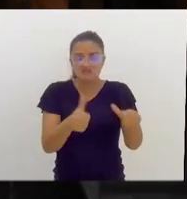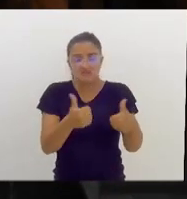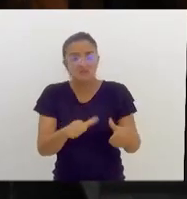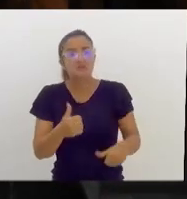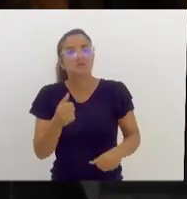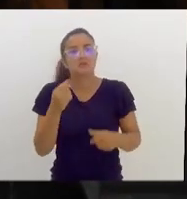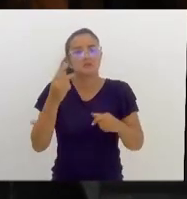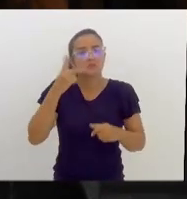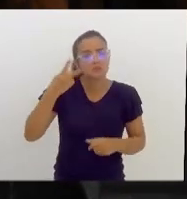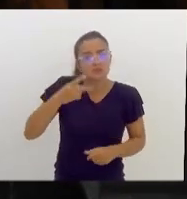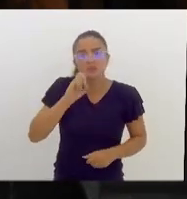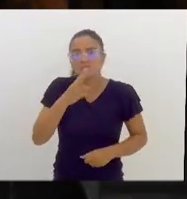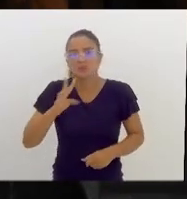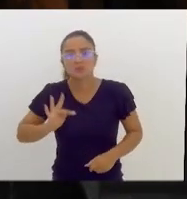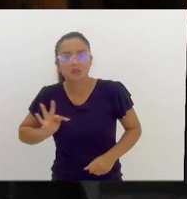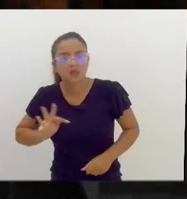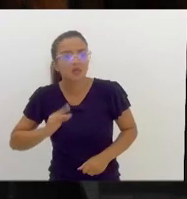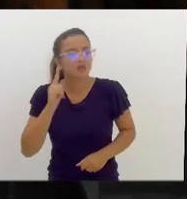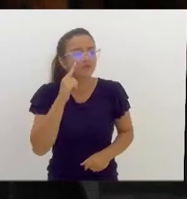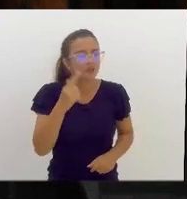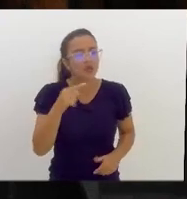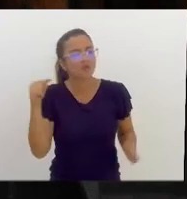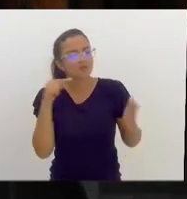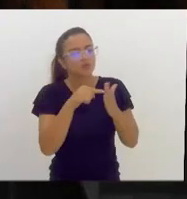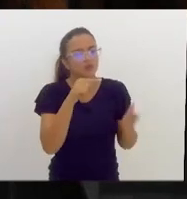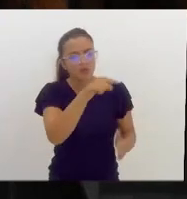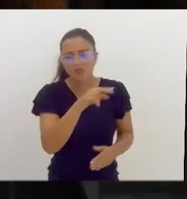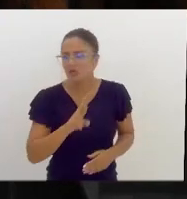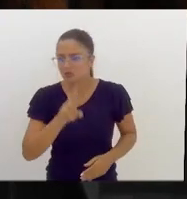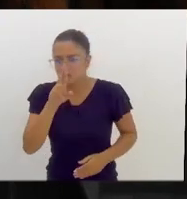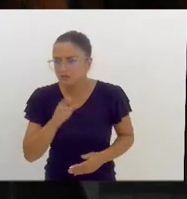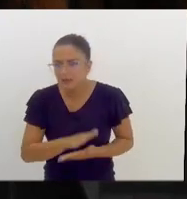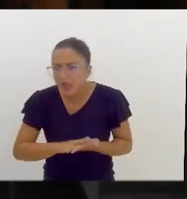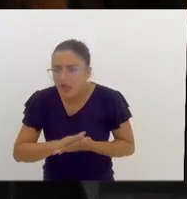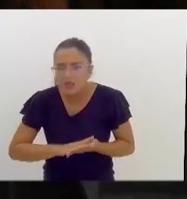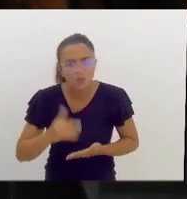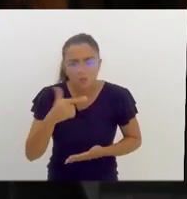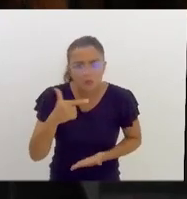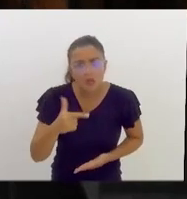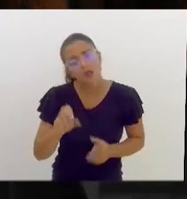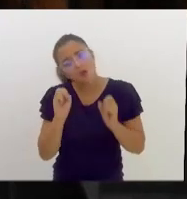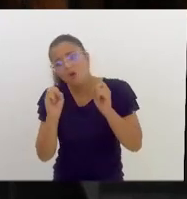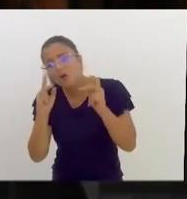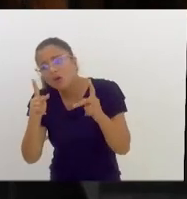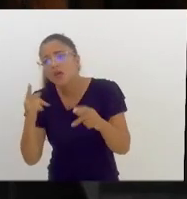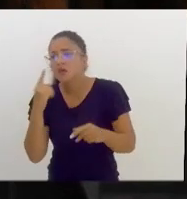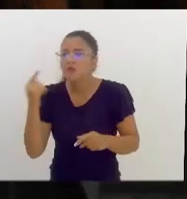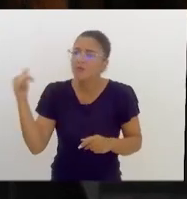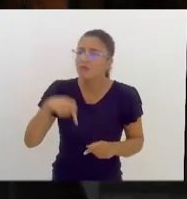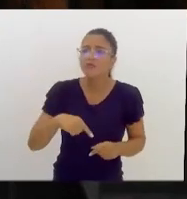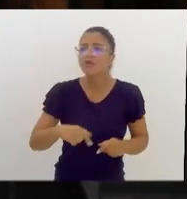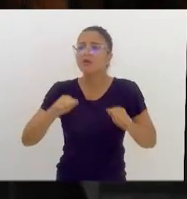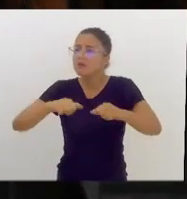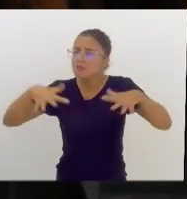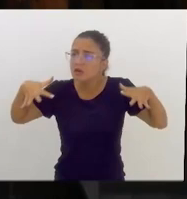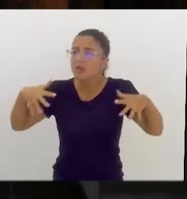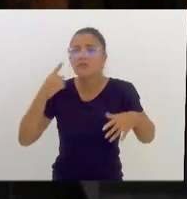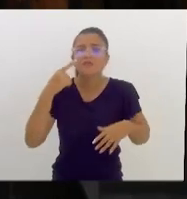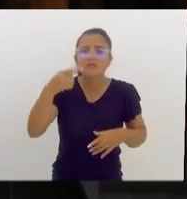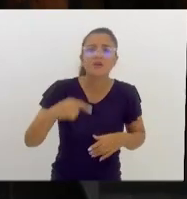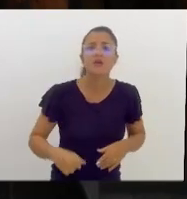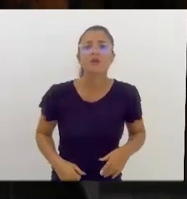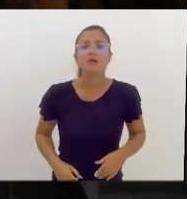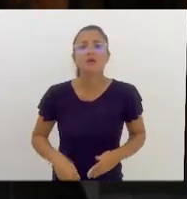técnica de quem está apontado ali no relatório não deve ser responsabilizado, tragam isso para o plenário, enfrentem e